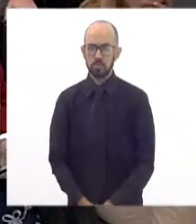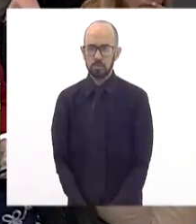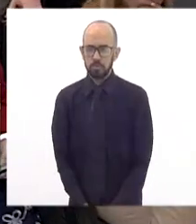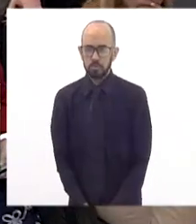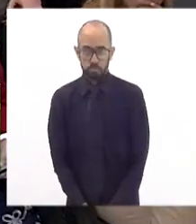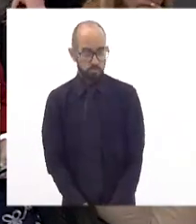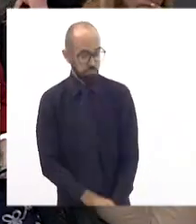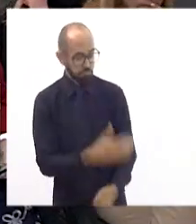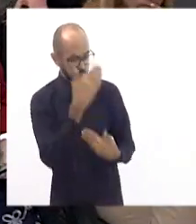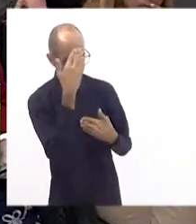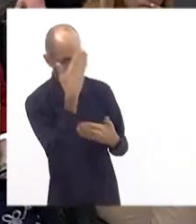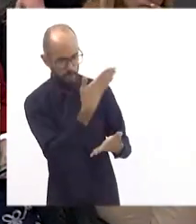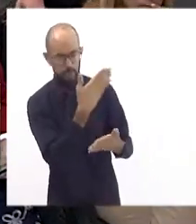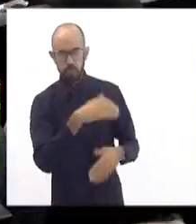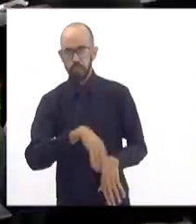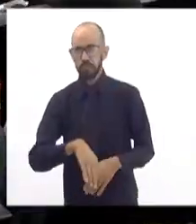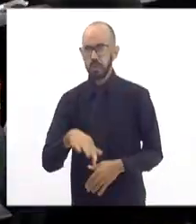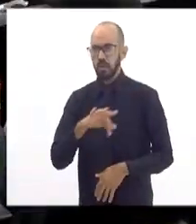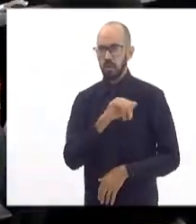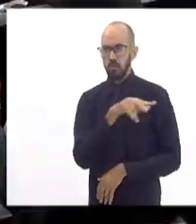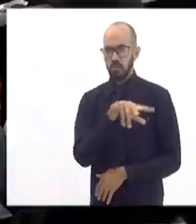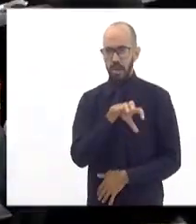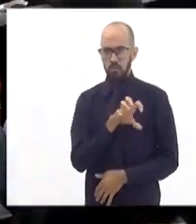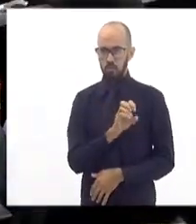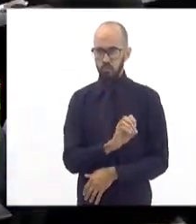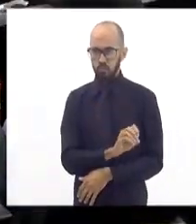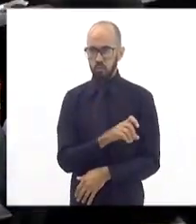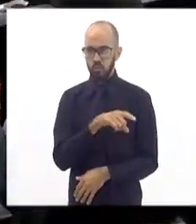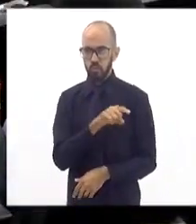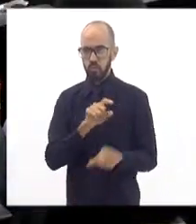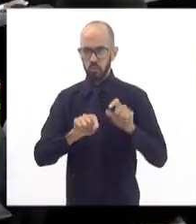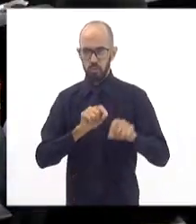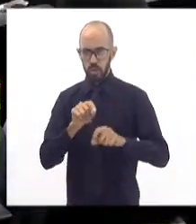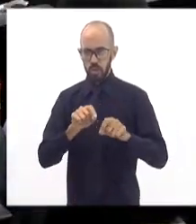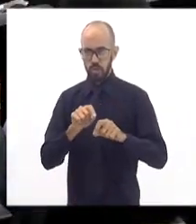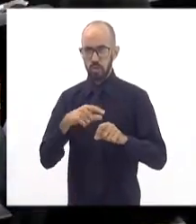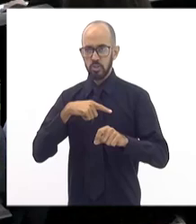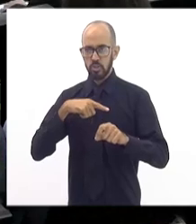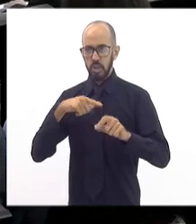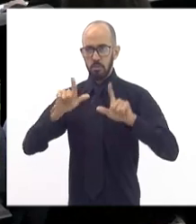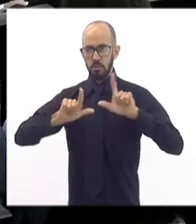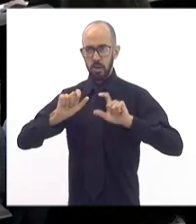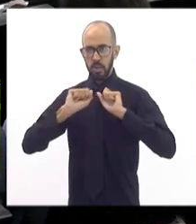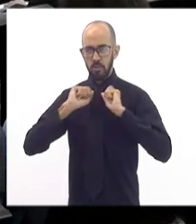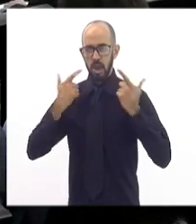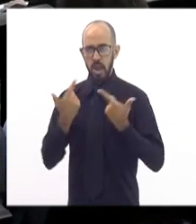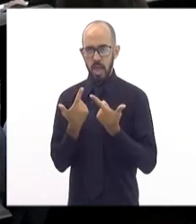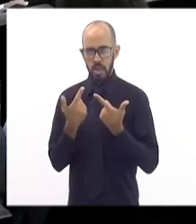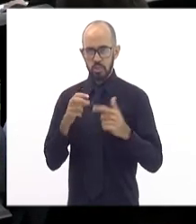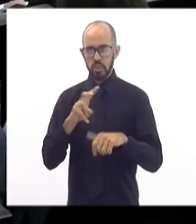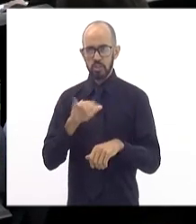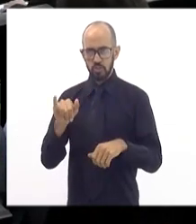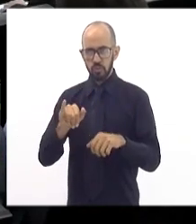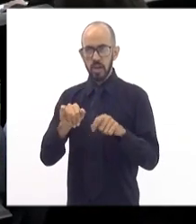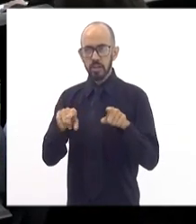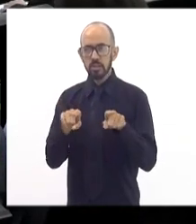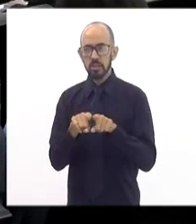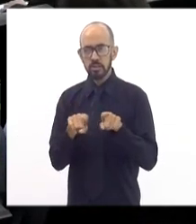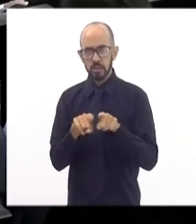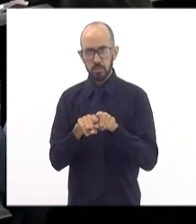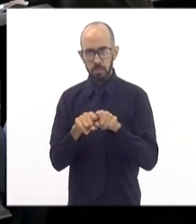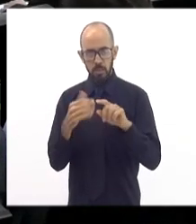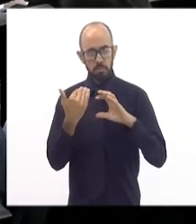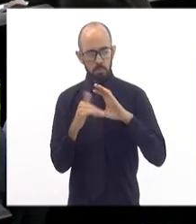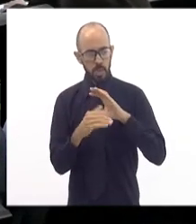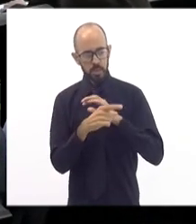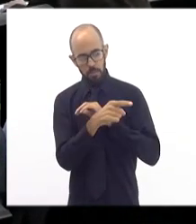acompanhar o Flávio que são transmitidos pela TV alerj depois vamos ter tudo tudo isso que podemos atermiter para